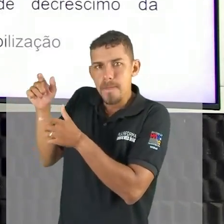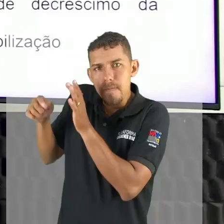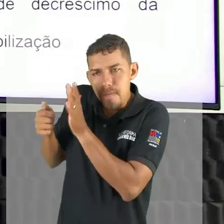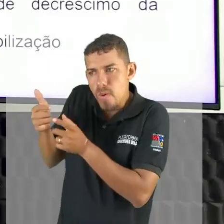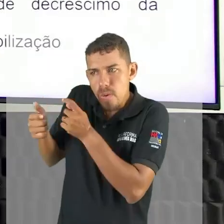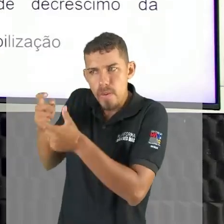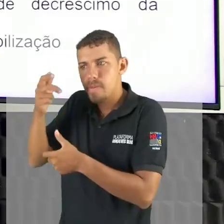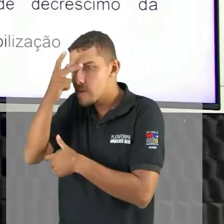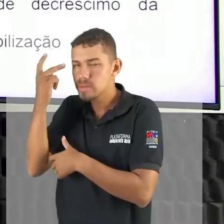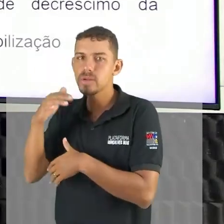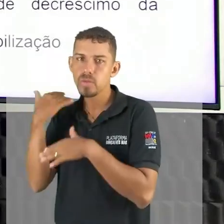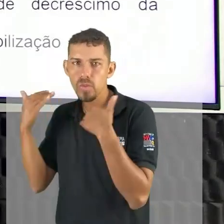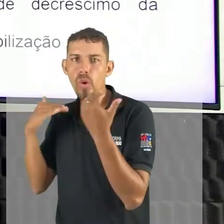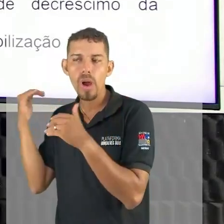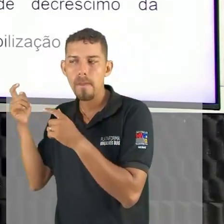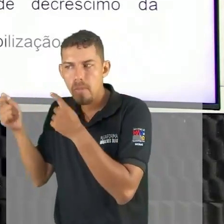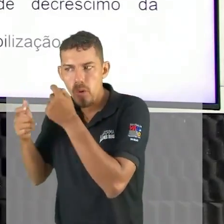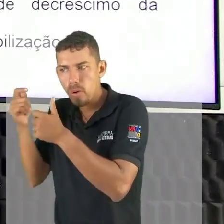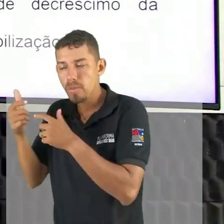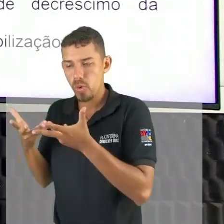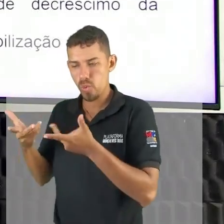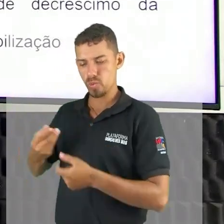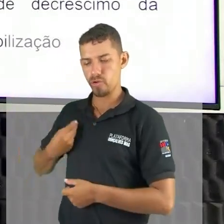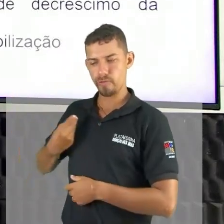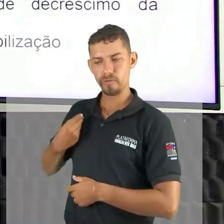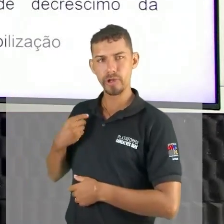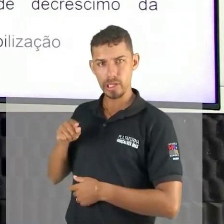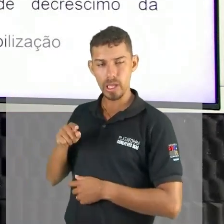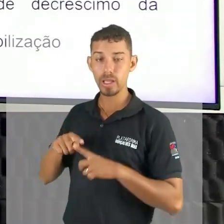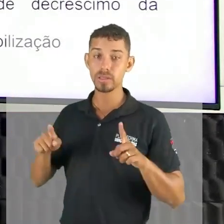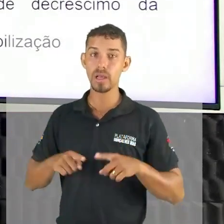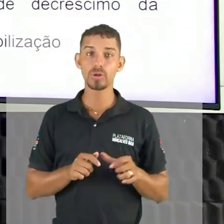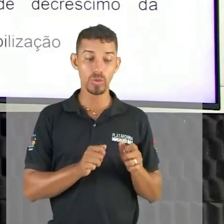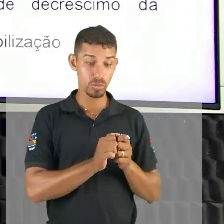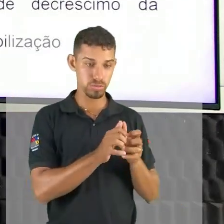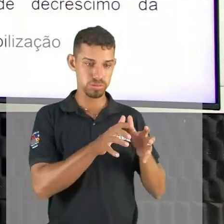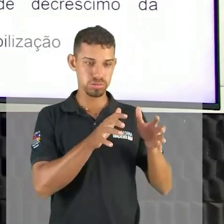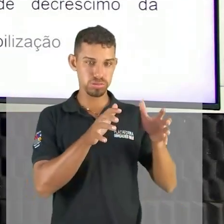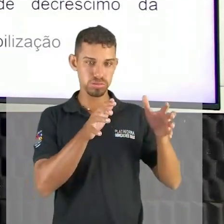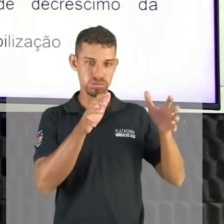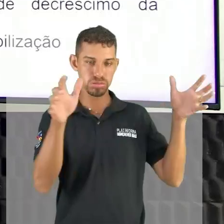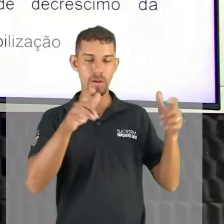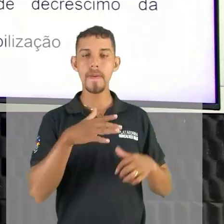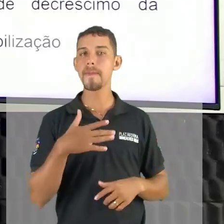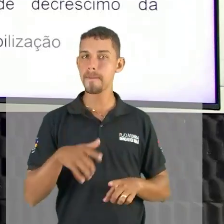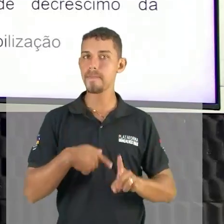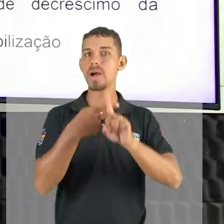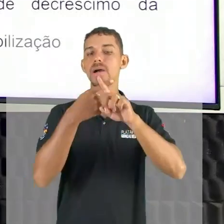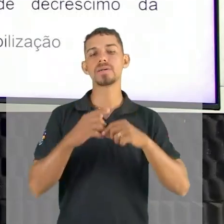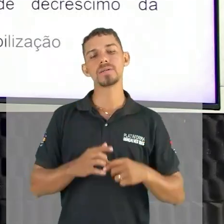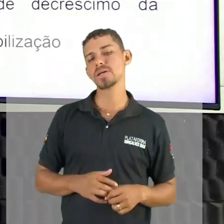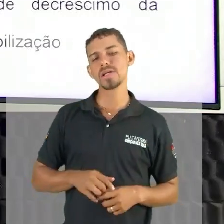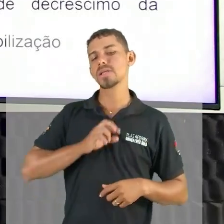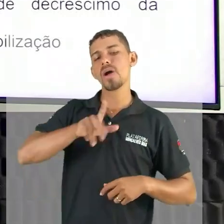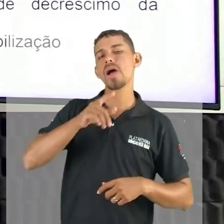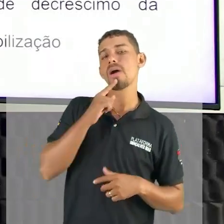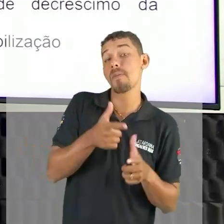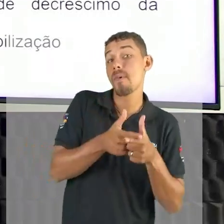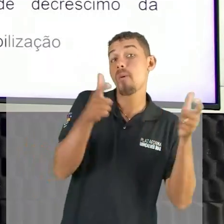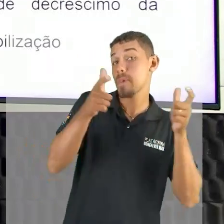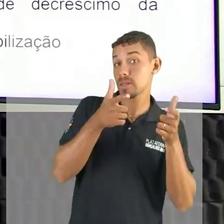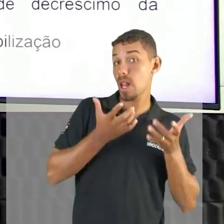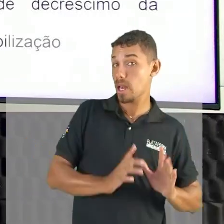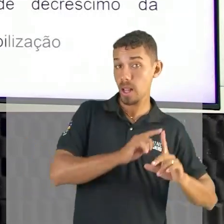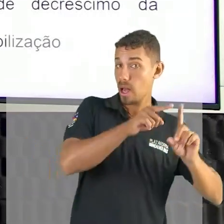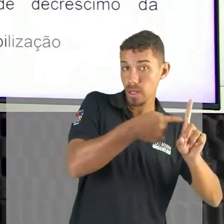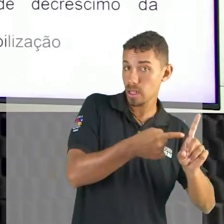ganhamos estrutura e, com isso, qualidade de vida, automaticamente o saldo vai ser maior. Não foi nem tanto o aumento da